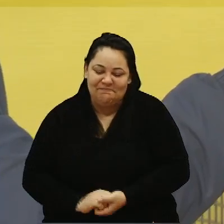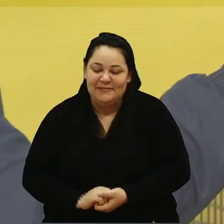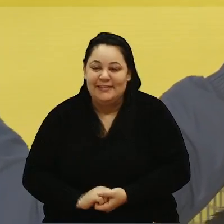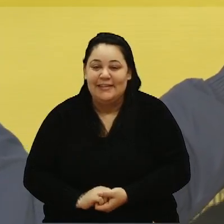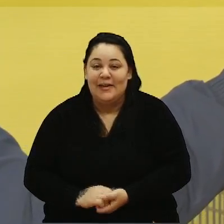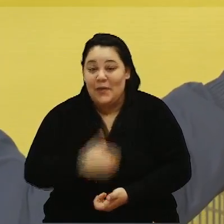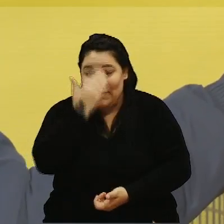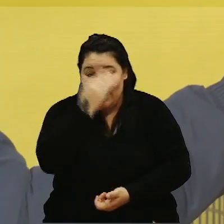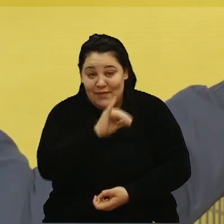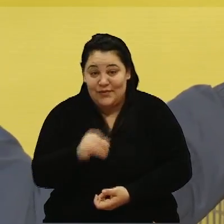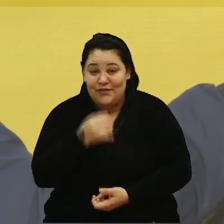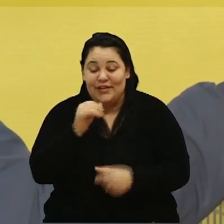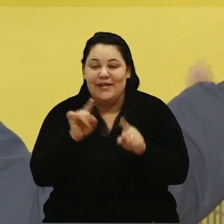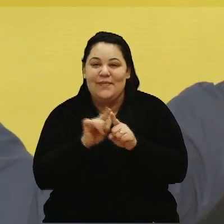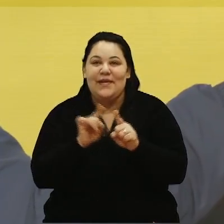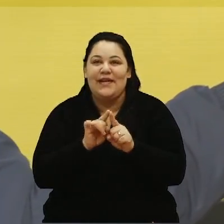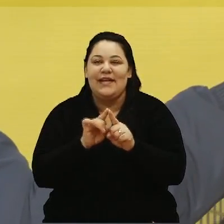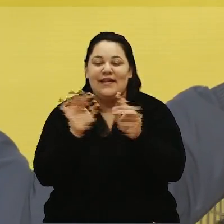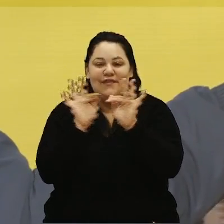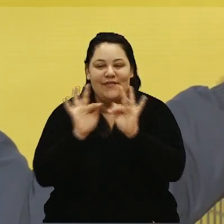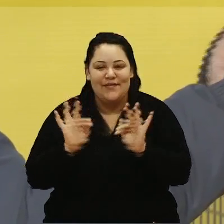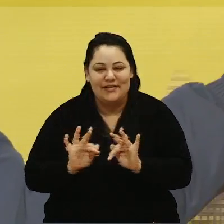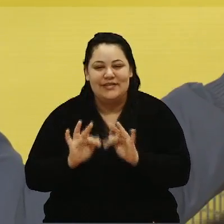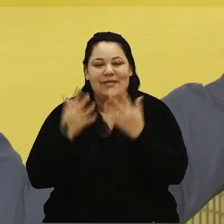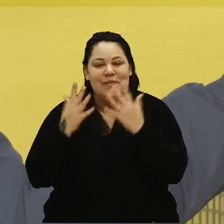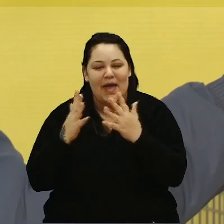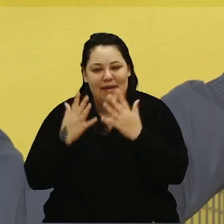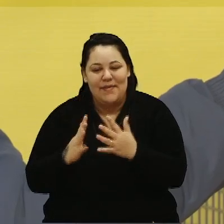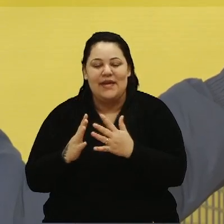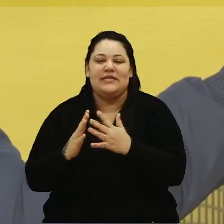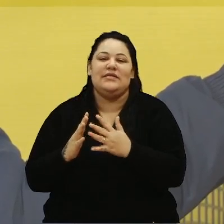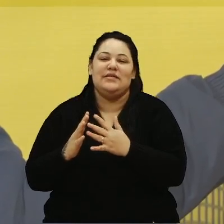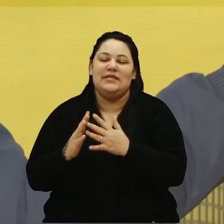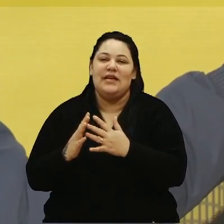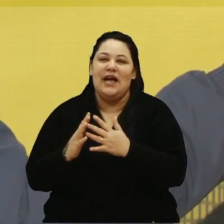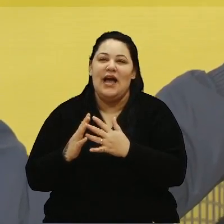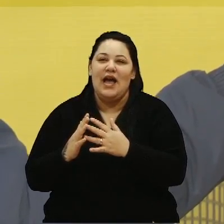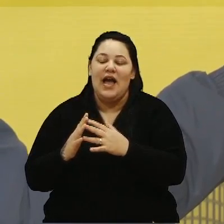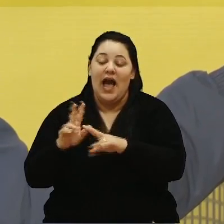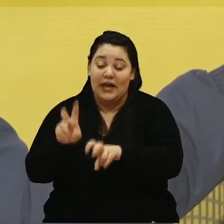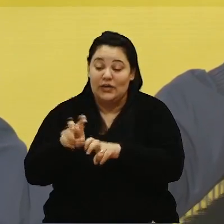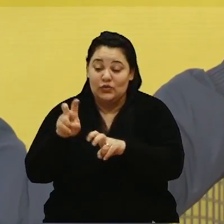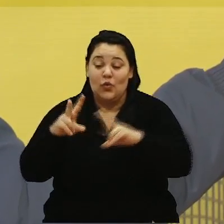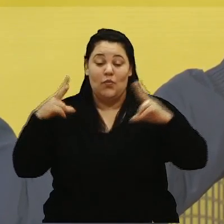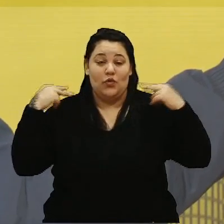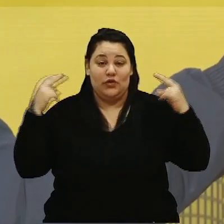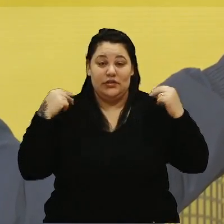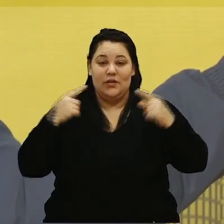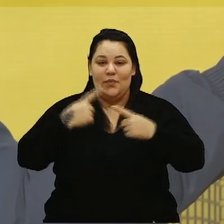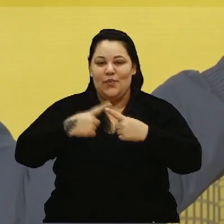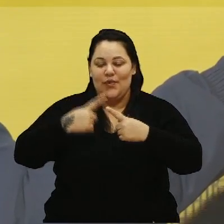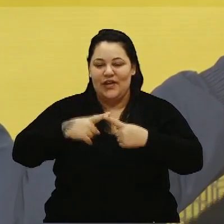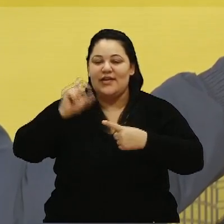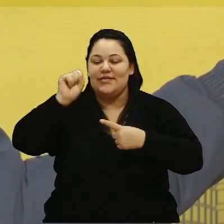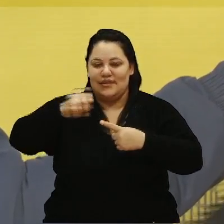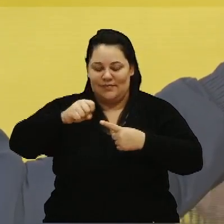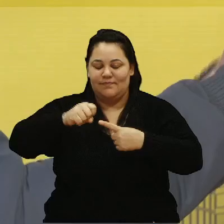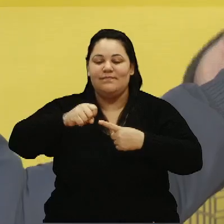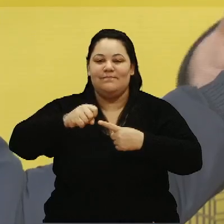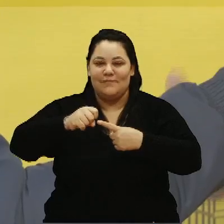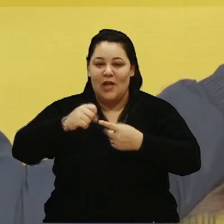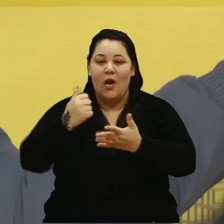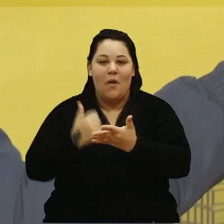aproveito para felicitar os agricultores, os motoristas, porque eles são os protagonistas que